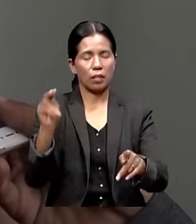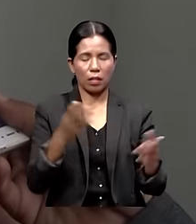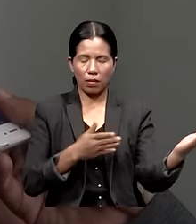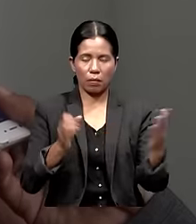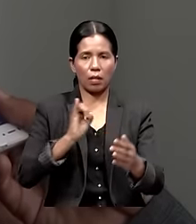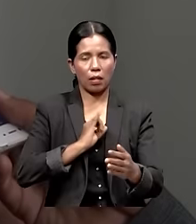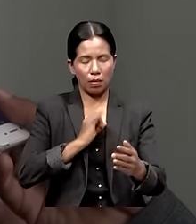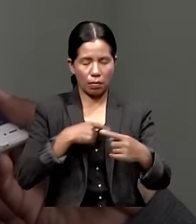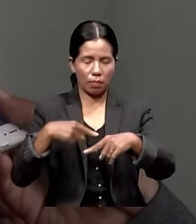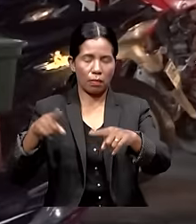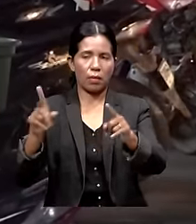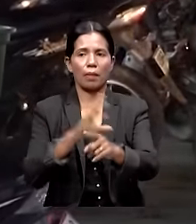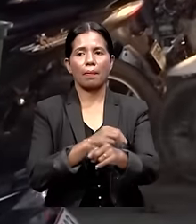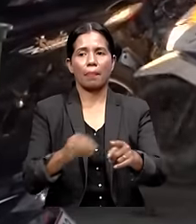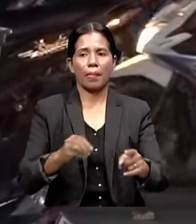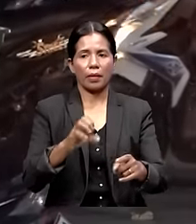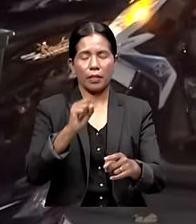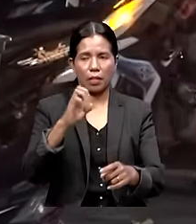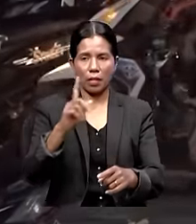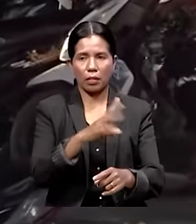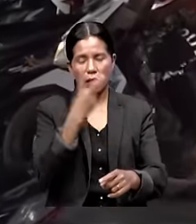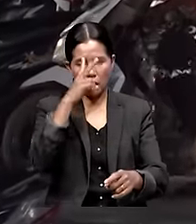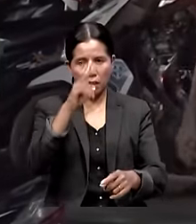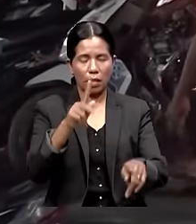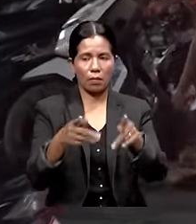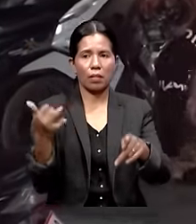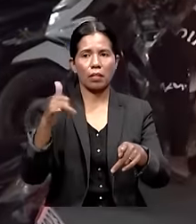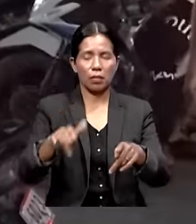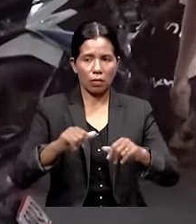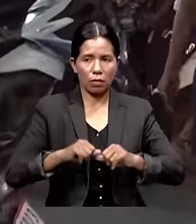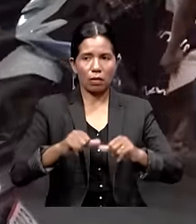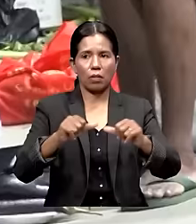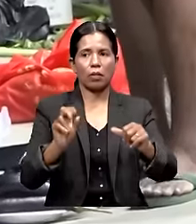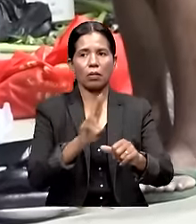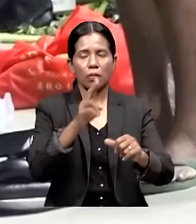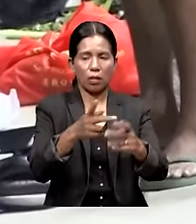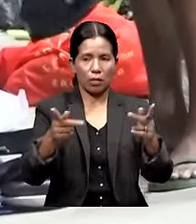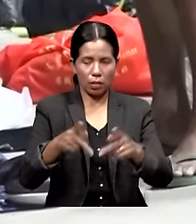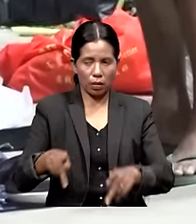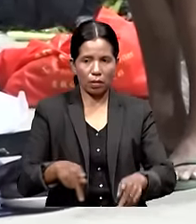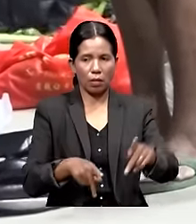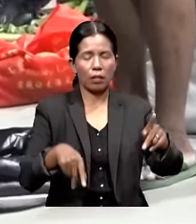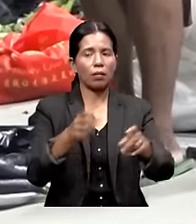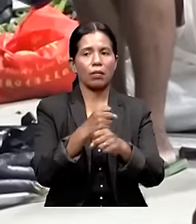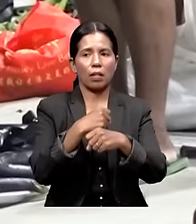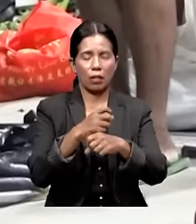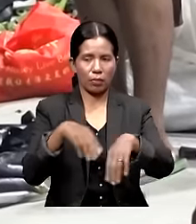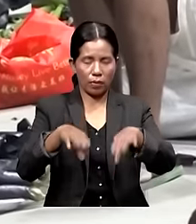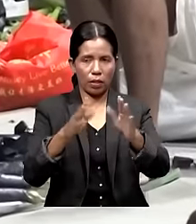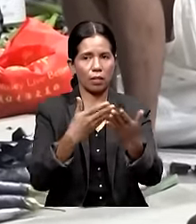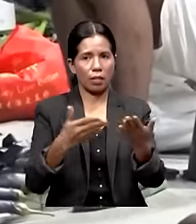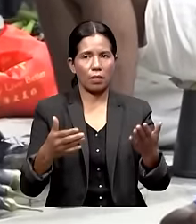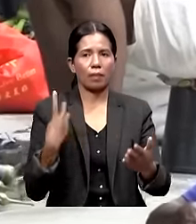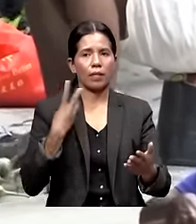komarka. Nune si ato se orienta na fatin ekipa, hori kontrola vendedor sira nebe continua utiliza espaço público, hori halo negosyo. Eta tau